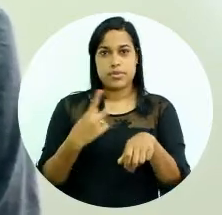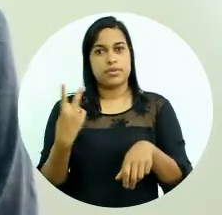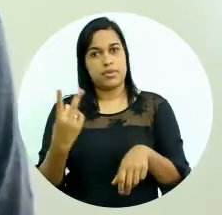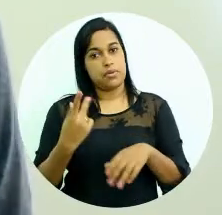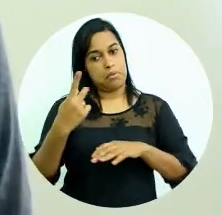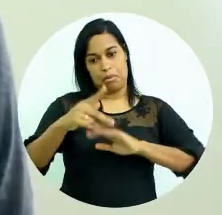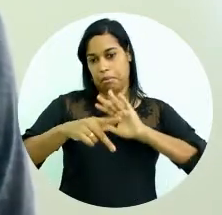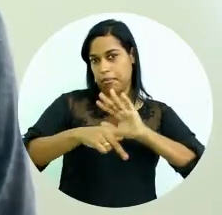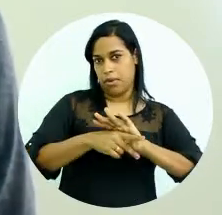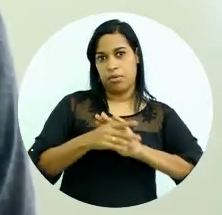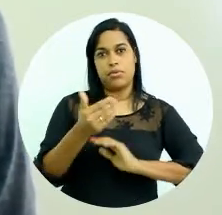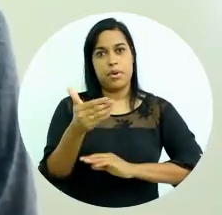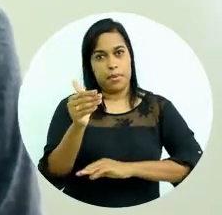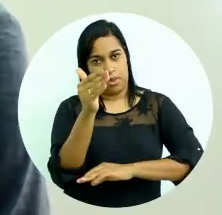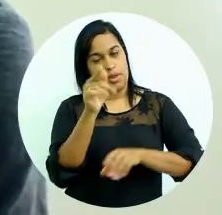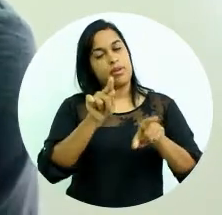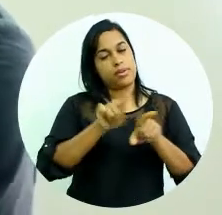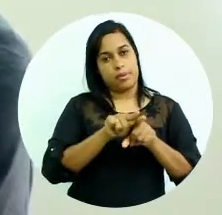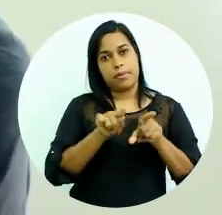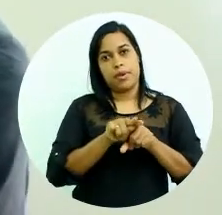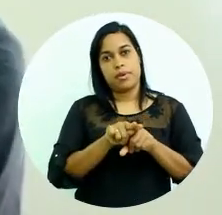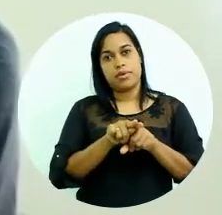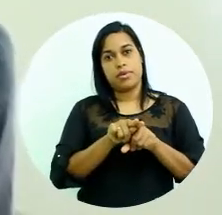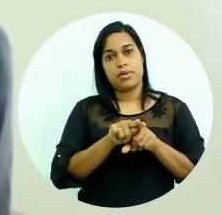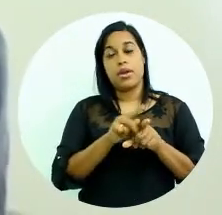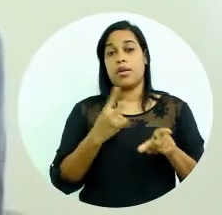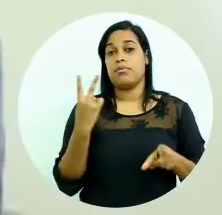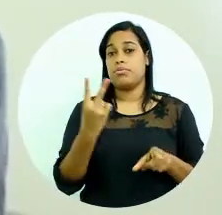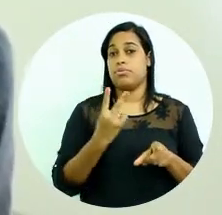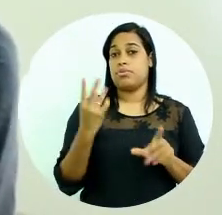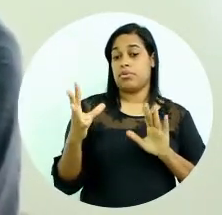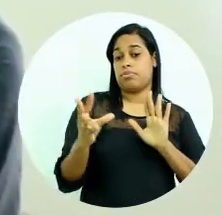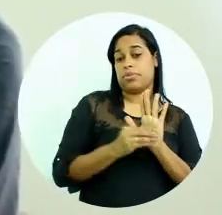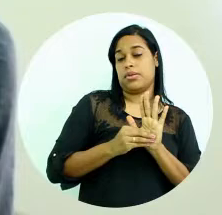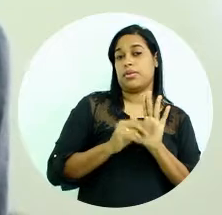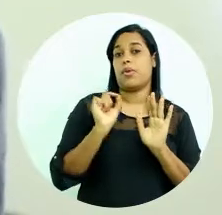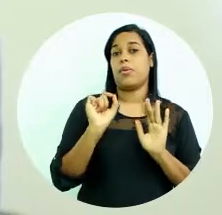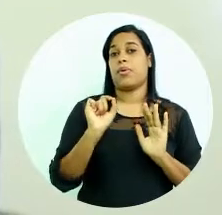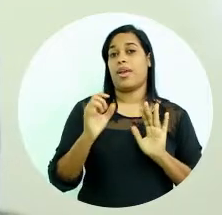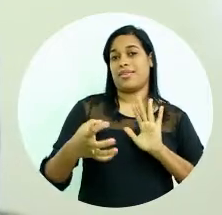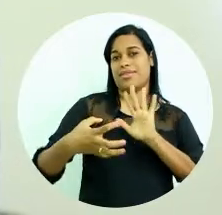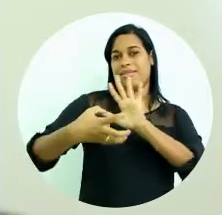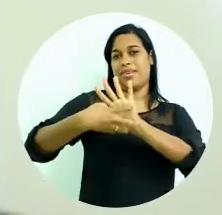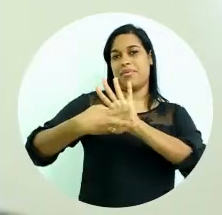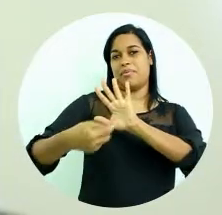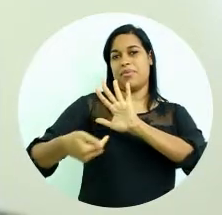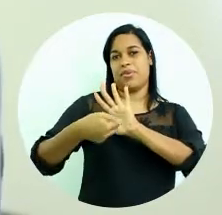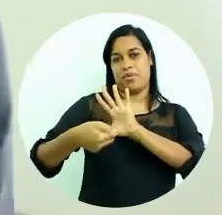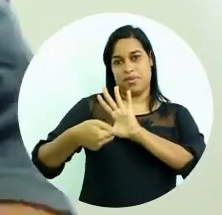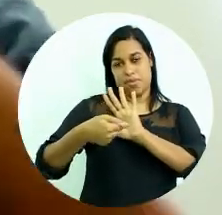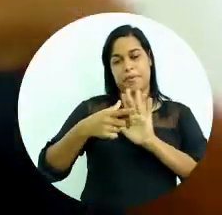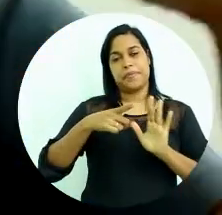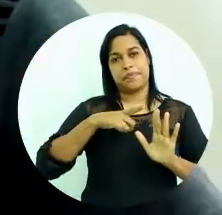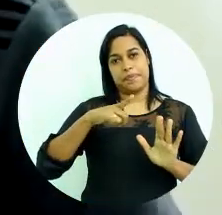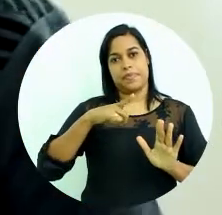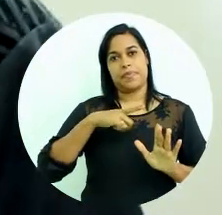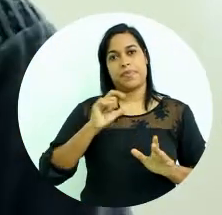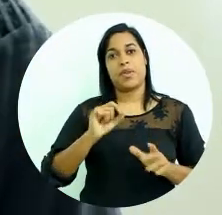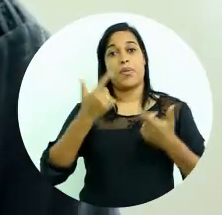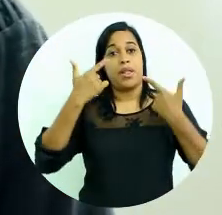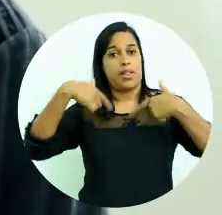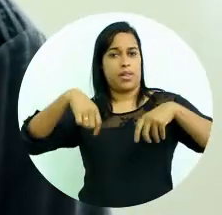bandeira, é atribuído valor àquele símbolo que é fruto